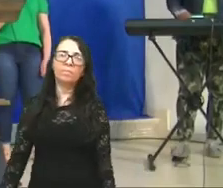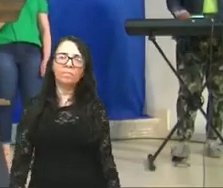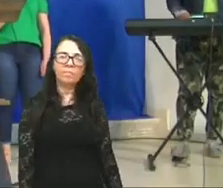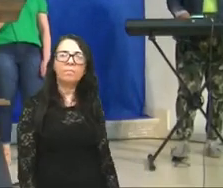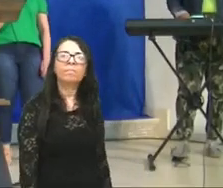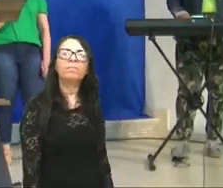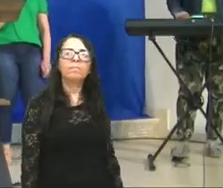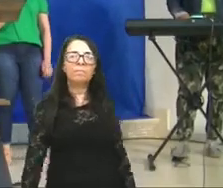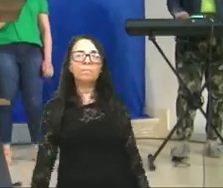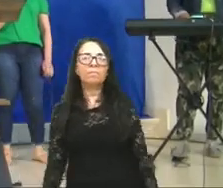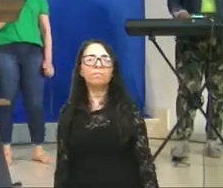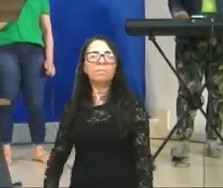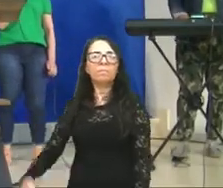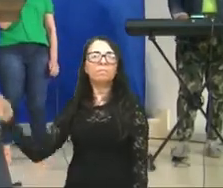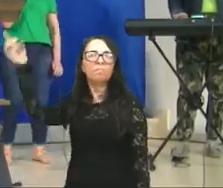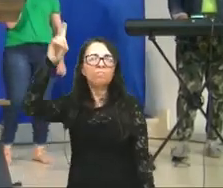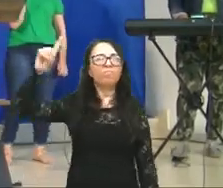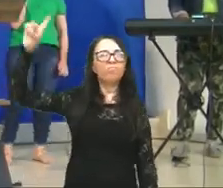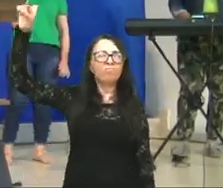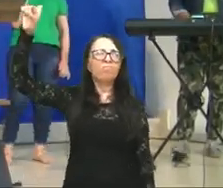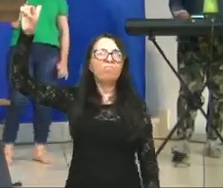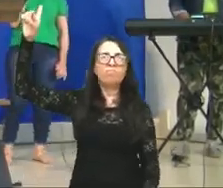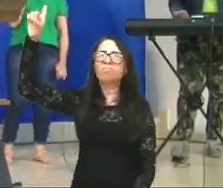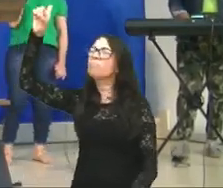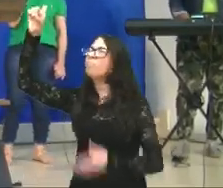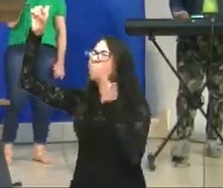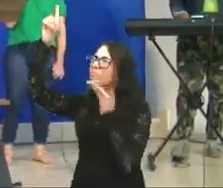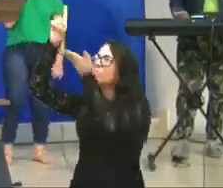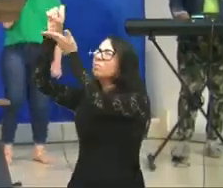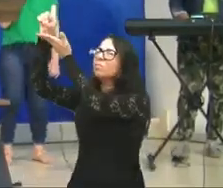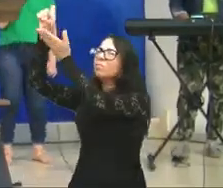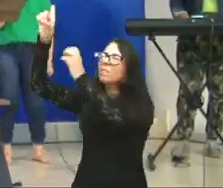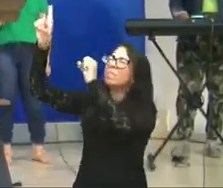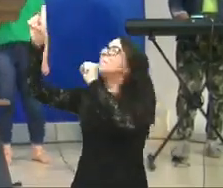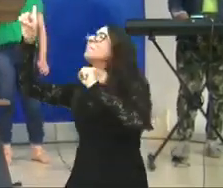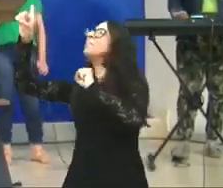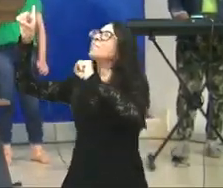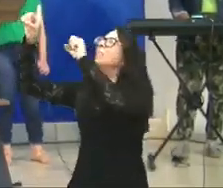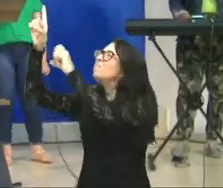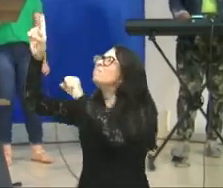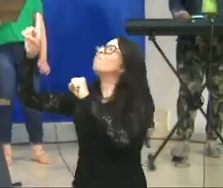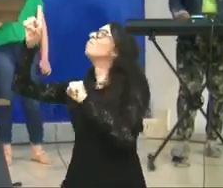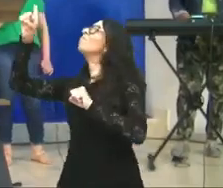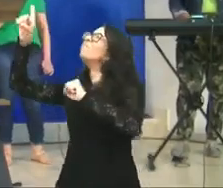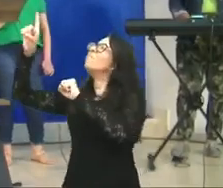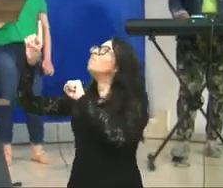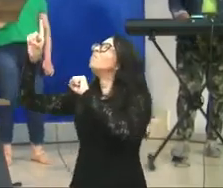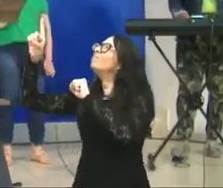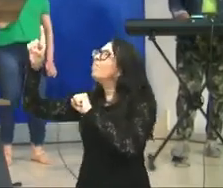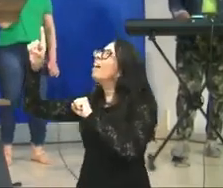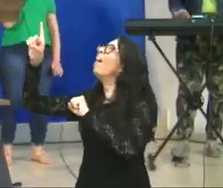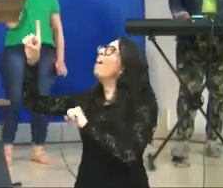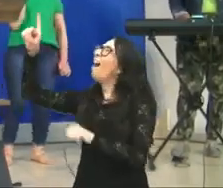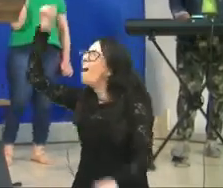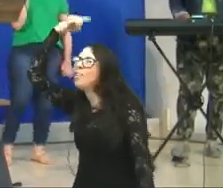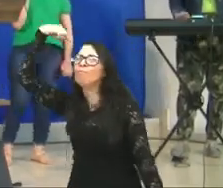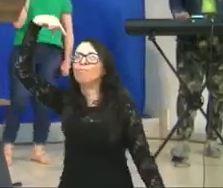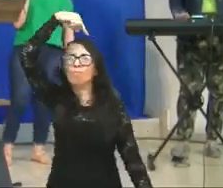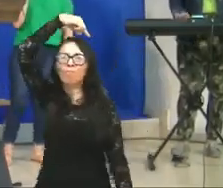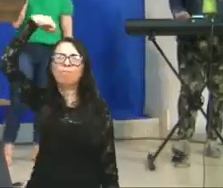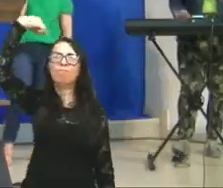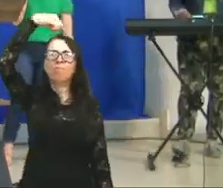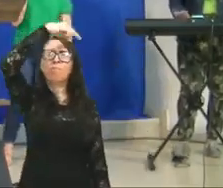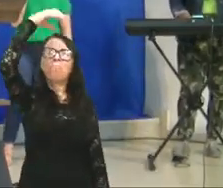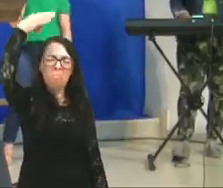Deus acima do que podemos ver, tu és santo,